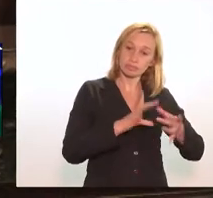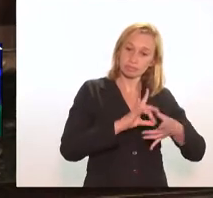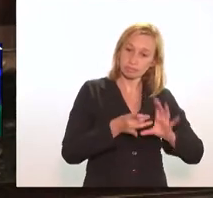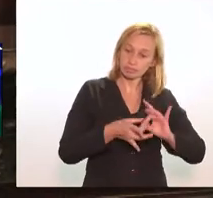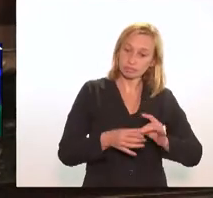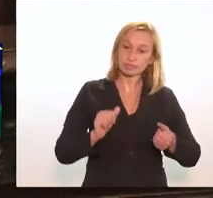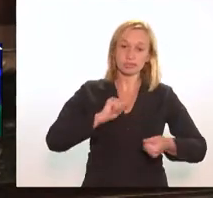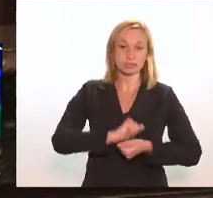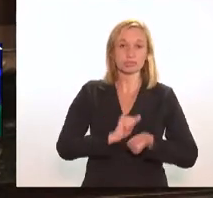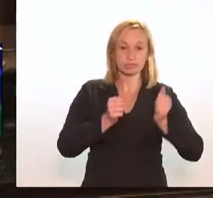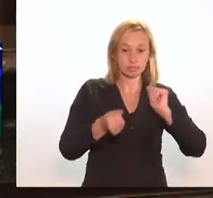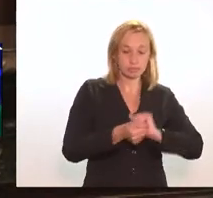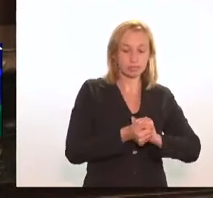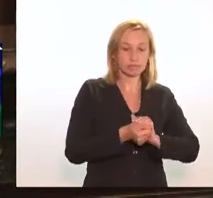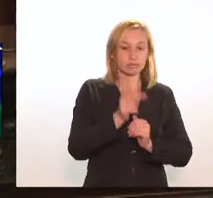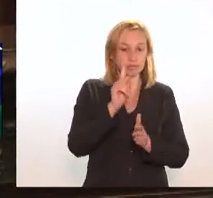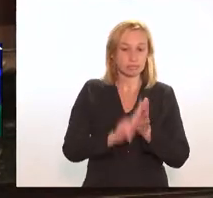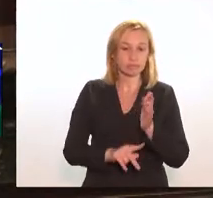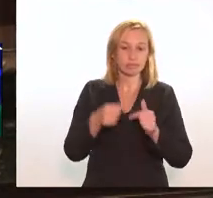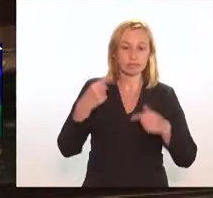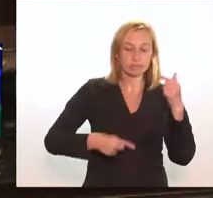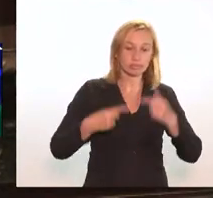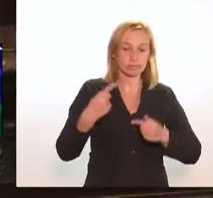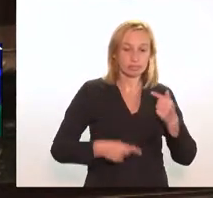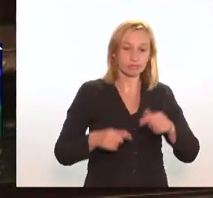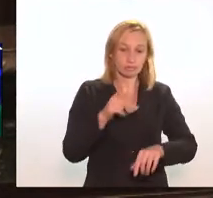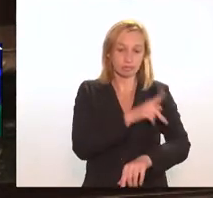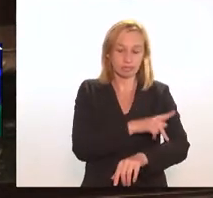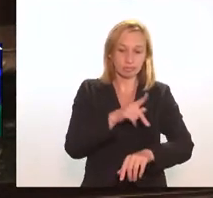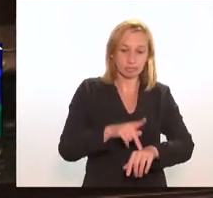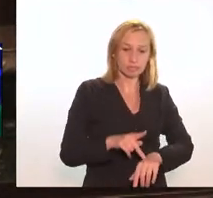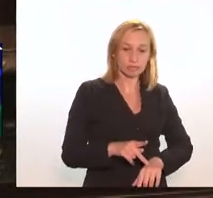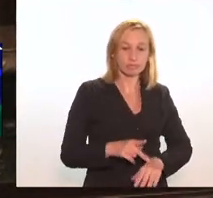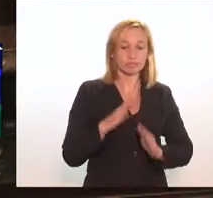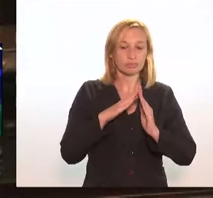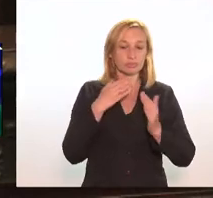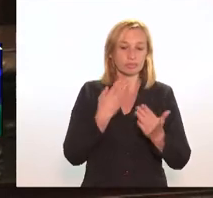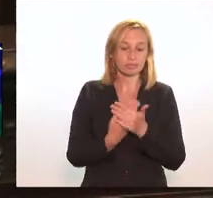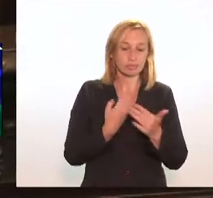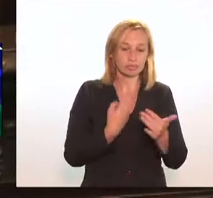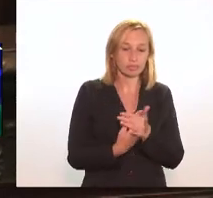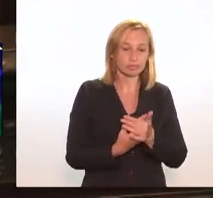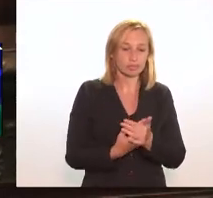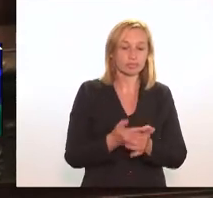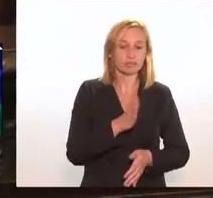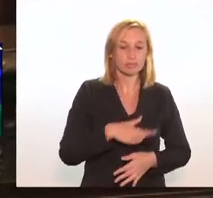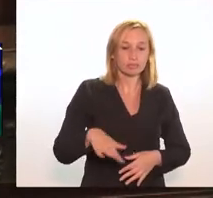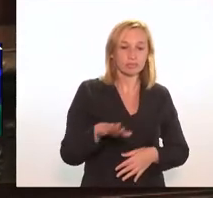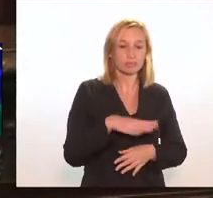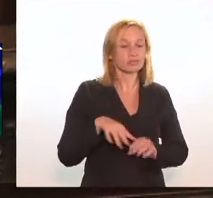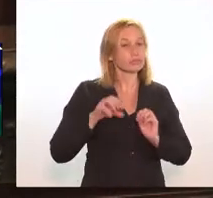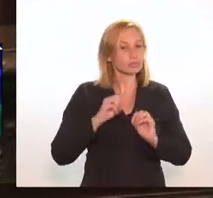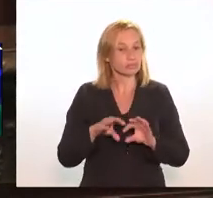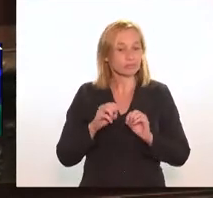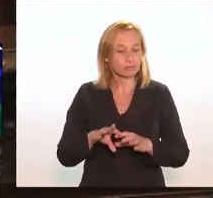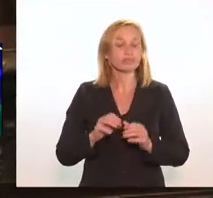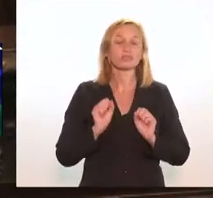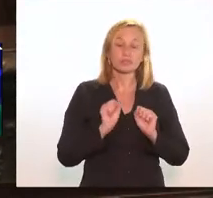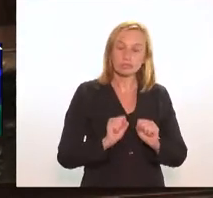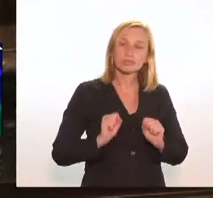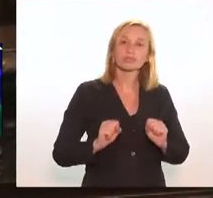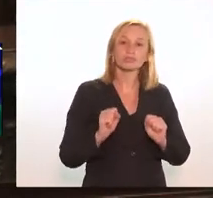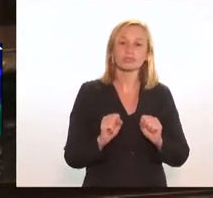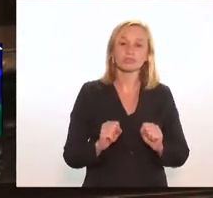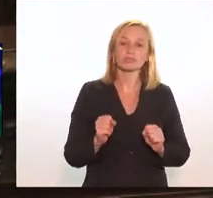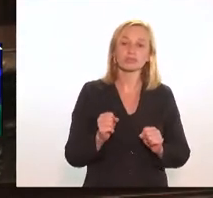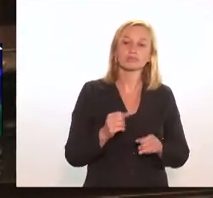devidamente adaptadas ao projeto político-pedagógico da escola, à proposta curricular de uma rede de ensino, ou o que quer que seja, possam ser trabalhadas